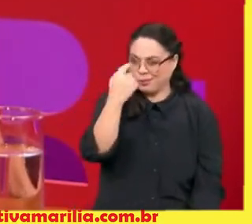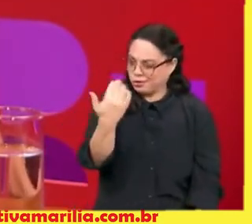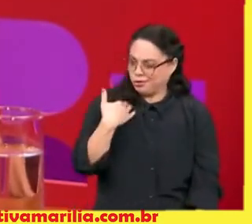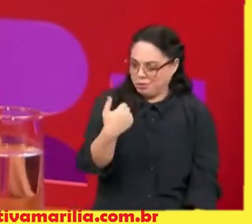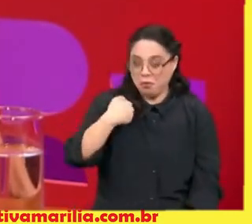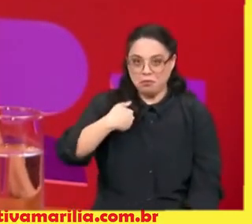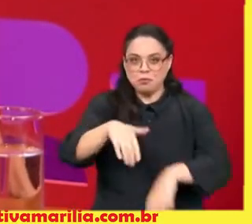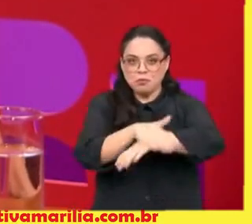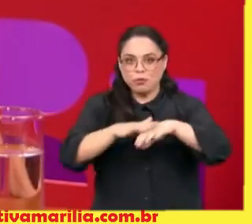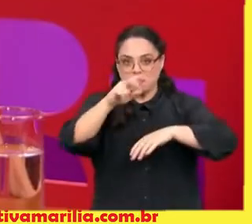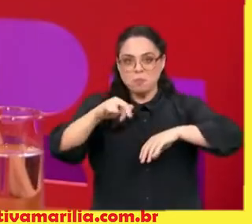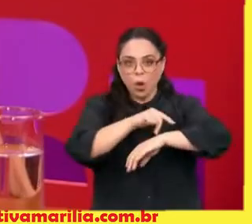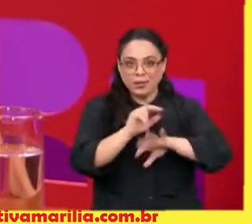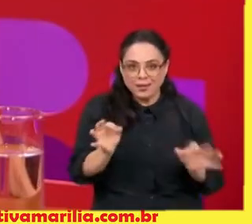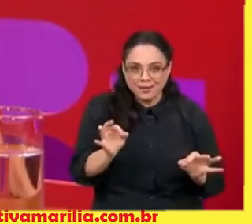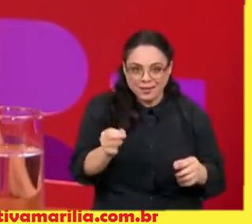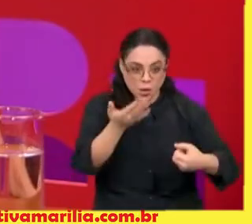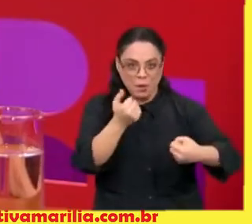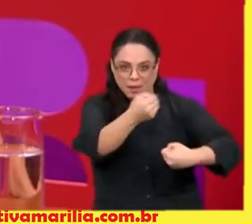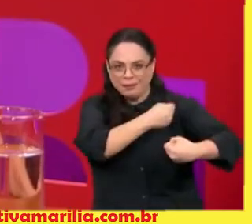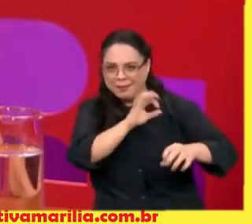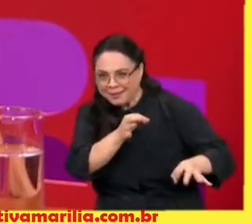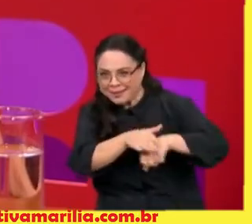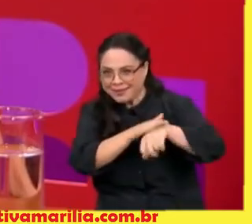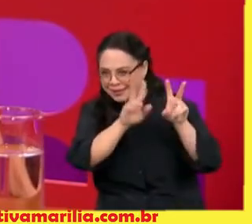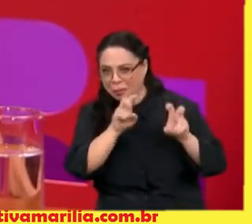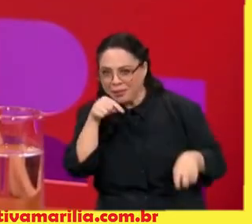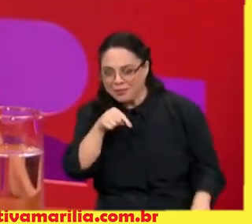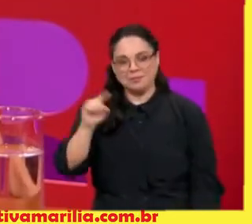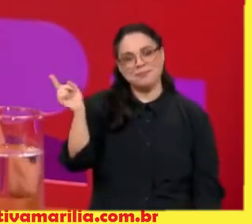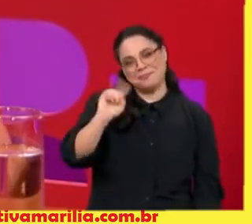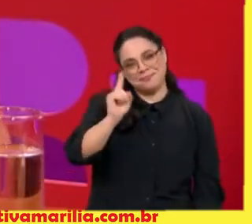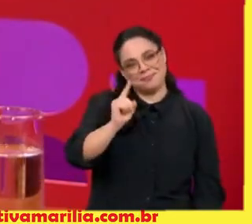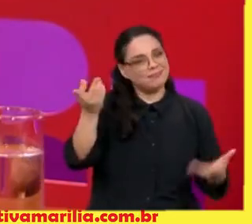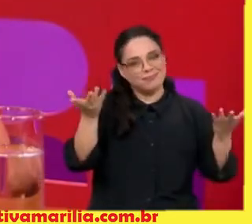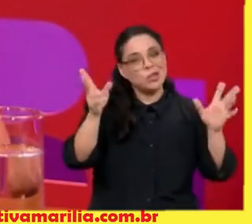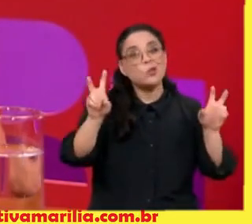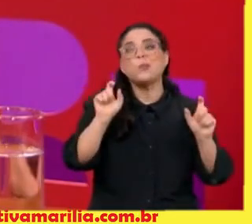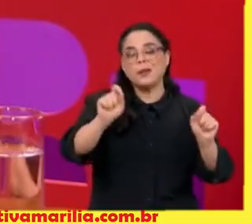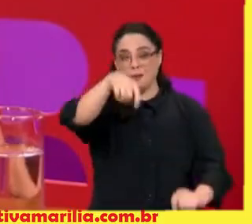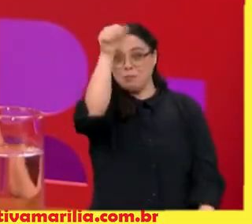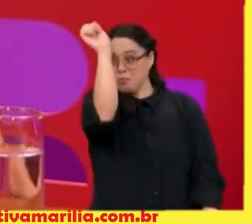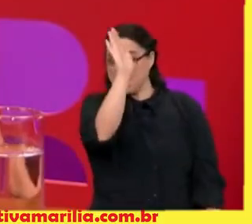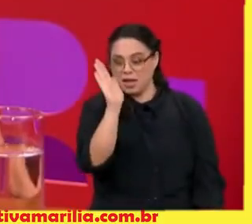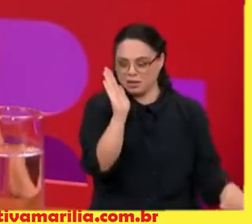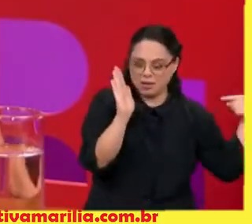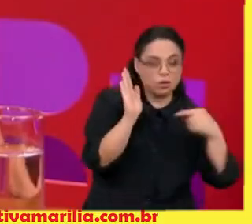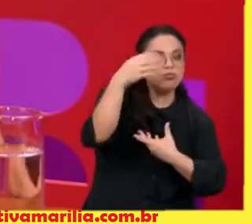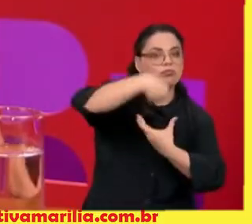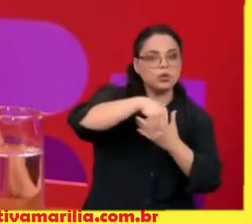de moda, nem de culinária. Me chamou aqui para falar do Brasil e incluiu a questão da Comissão da